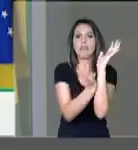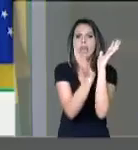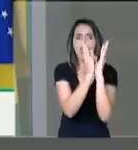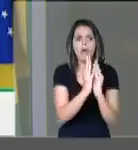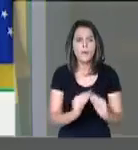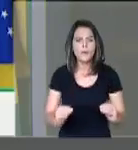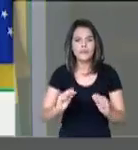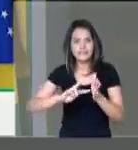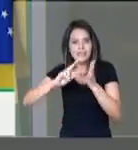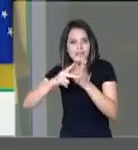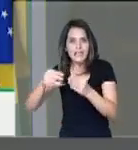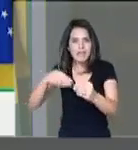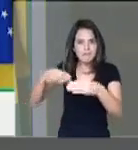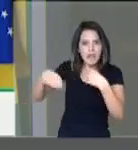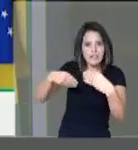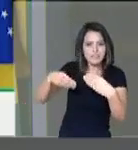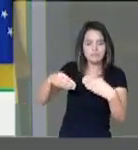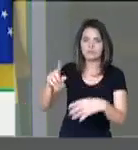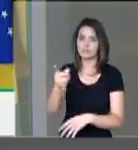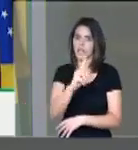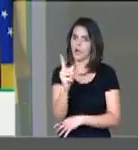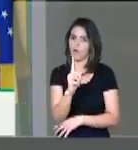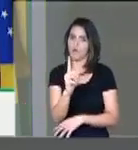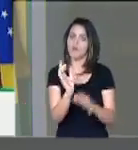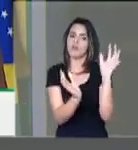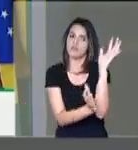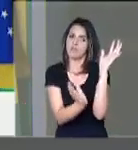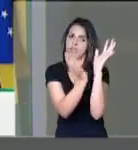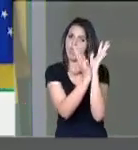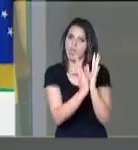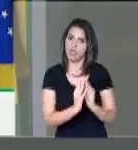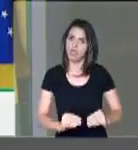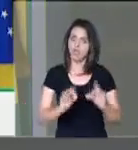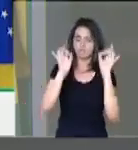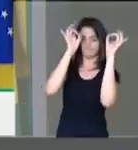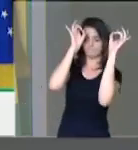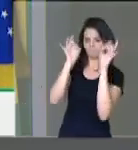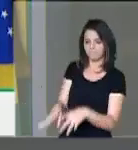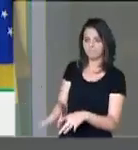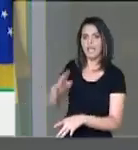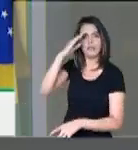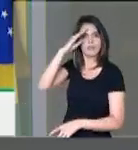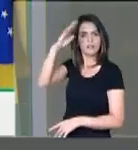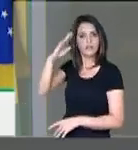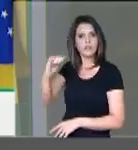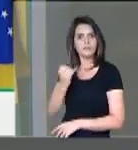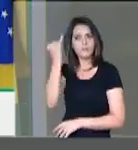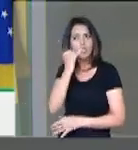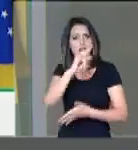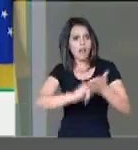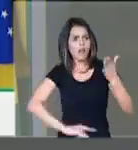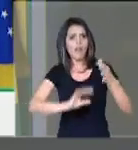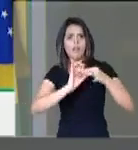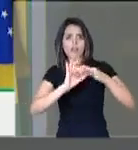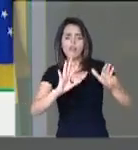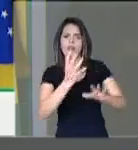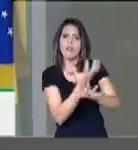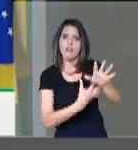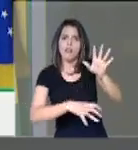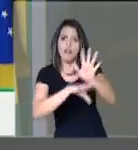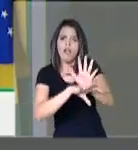flexibilizar desburocratizar não é jogar no lixo a essência do licenciamento